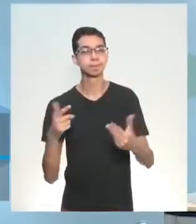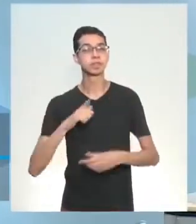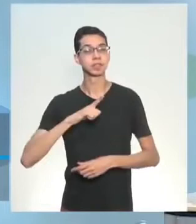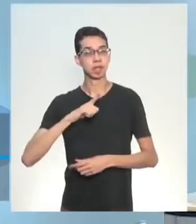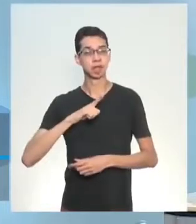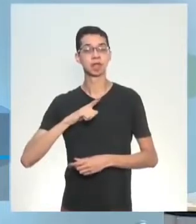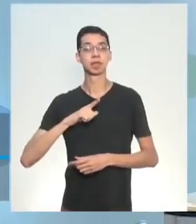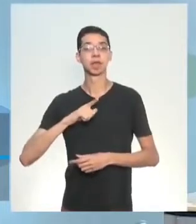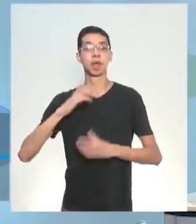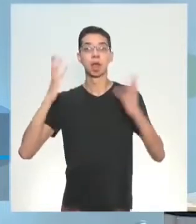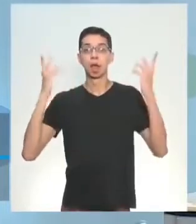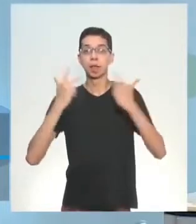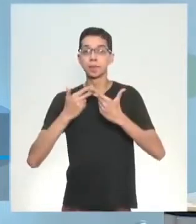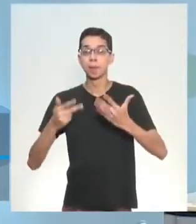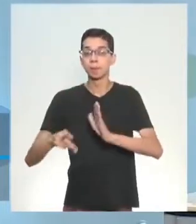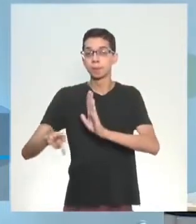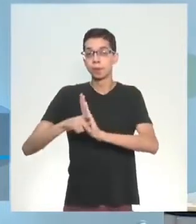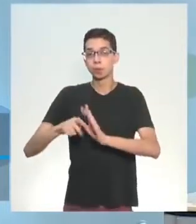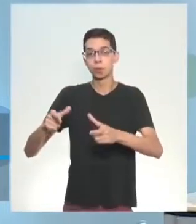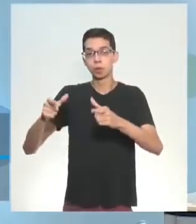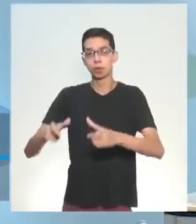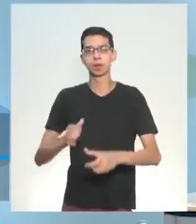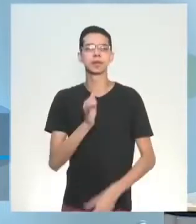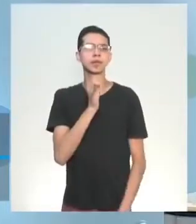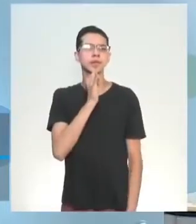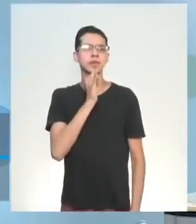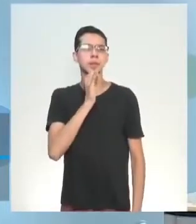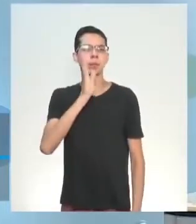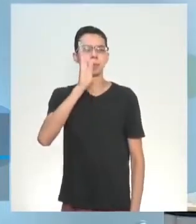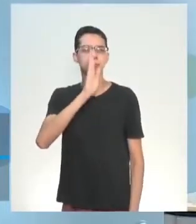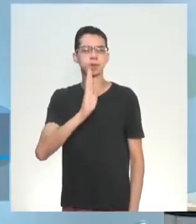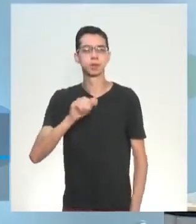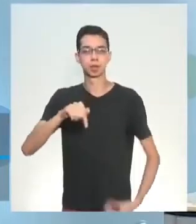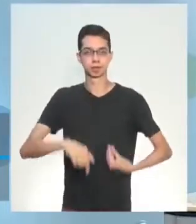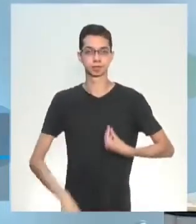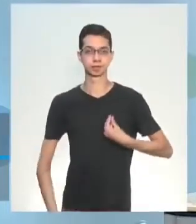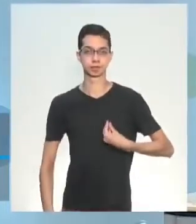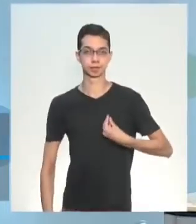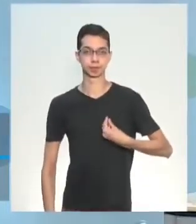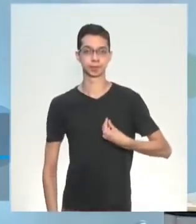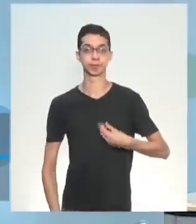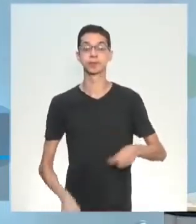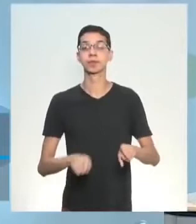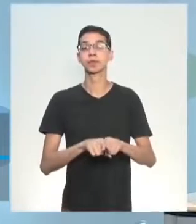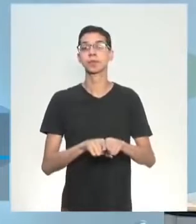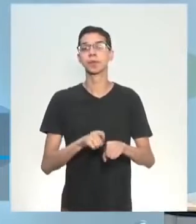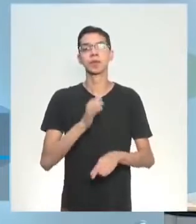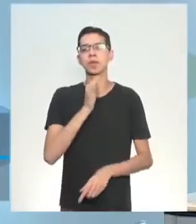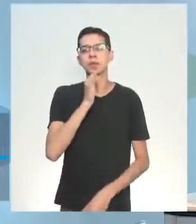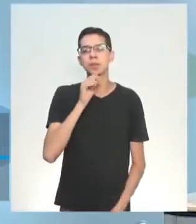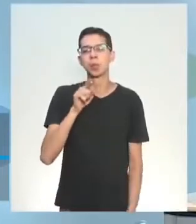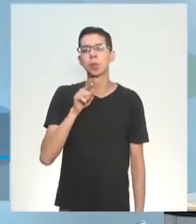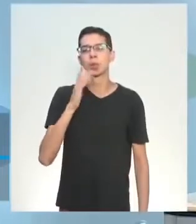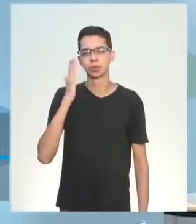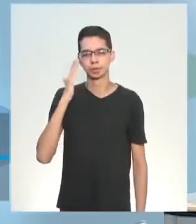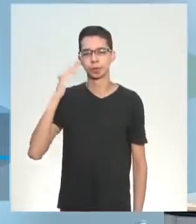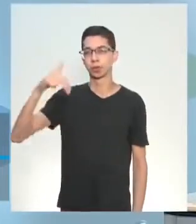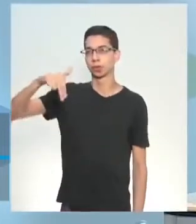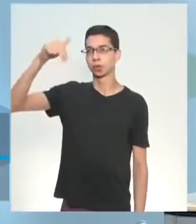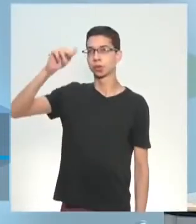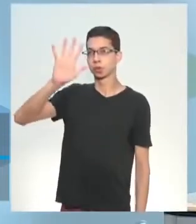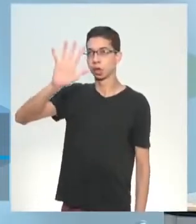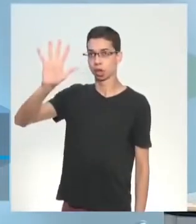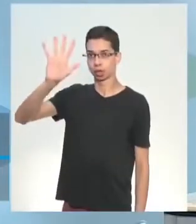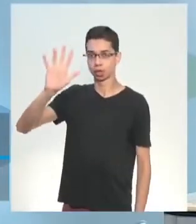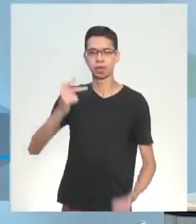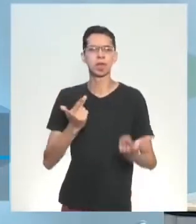se a gente tem um exemplo aqui do Brasil, será que o mesmo animal que vive lá no sertão do Nordeste vai ser o mesmo que vive no